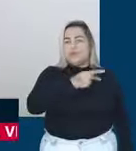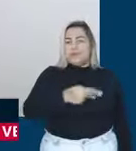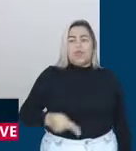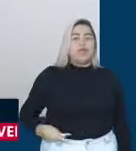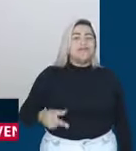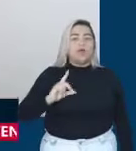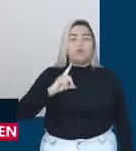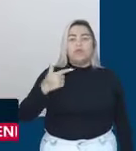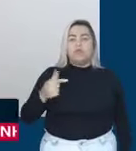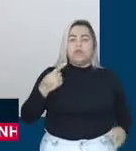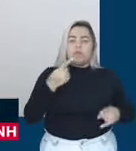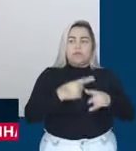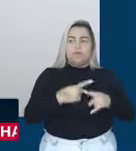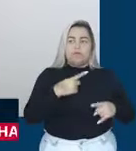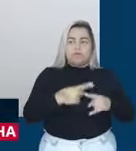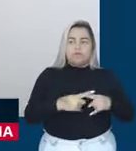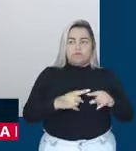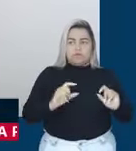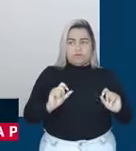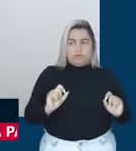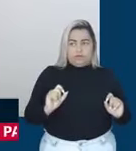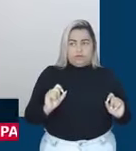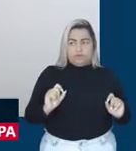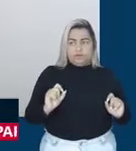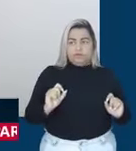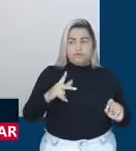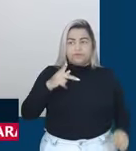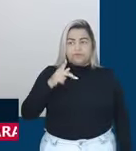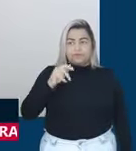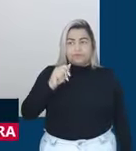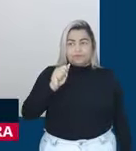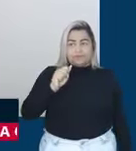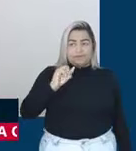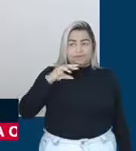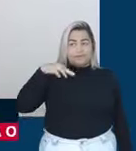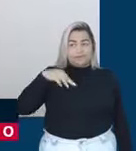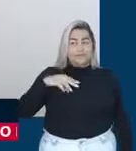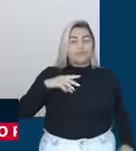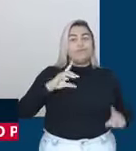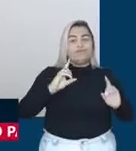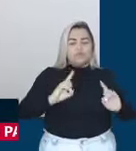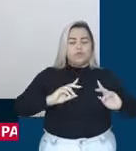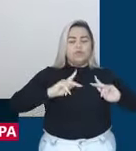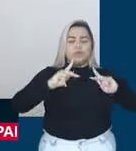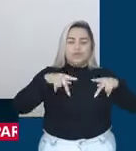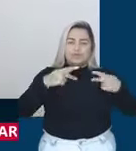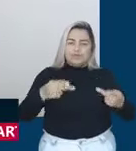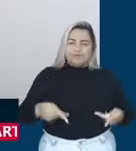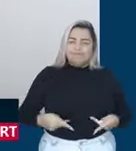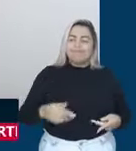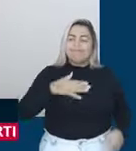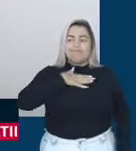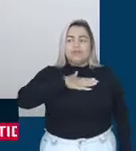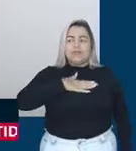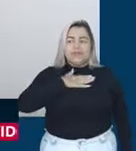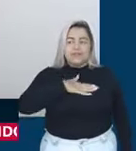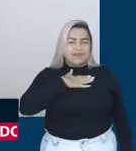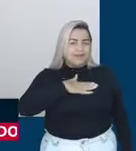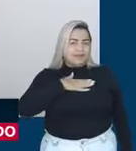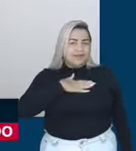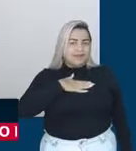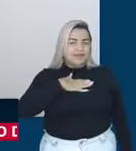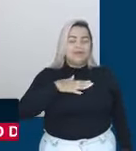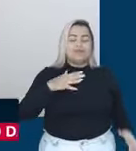porquê. Diz, como é que ele diz? O Paim é a cara dos direitos humanos. Então eu me sinto